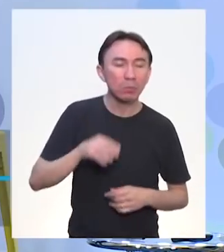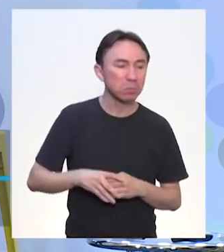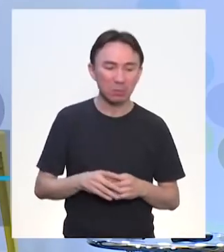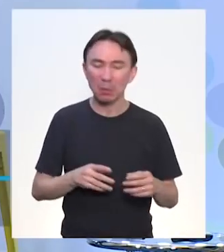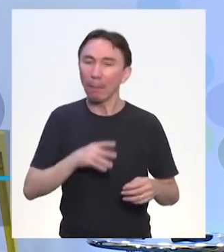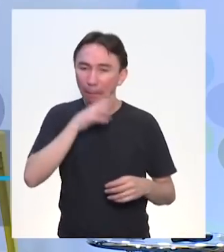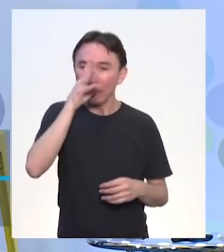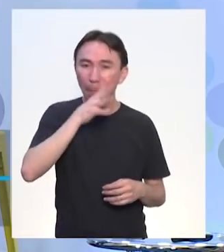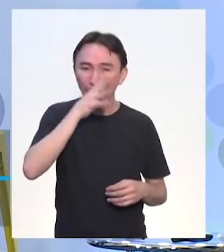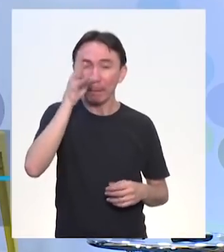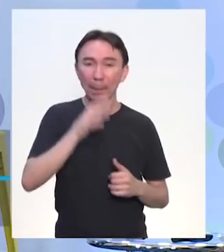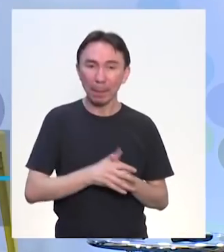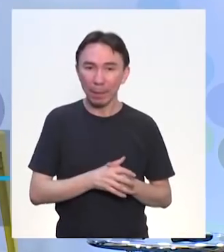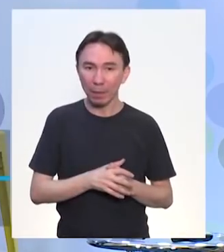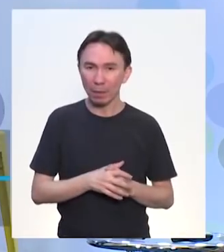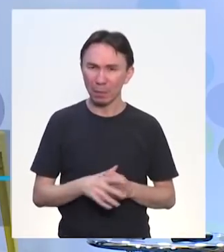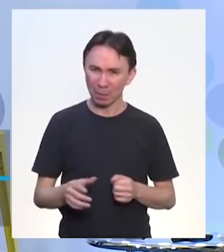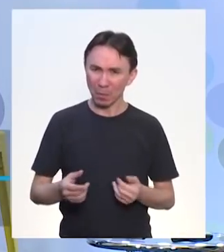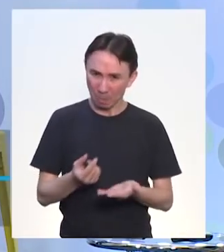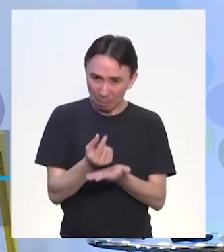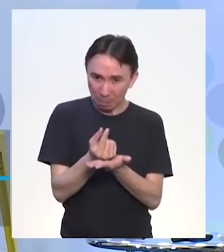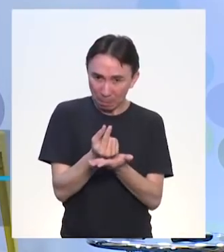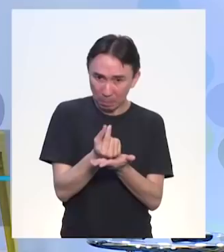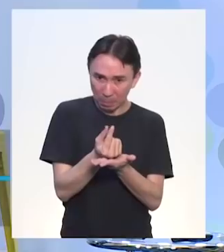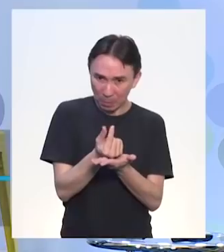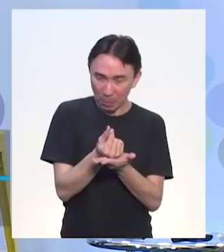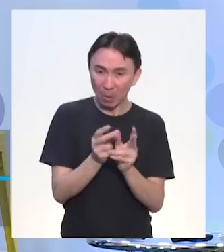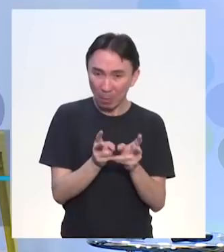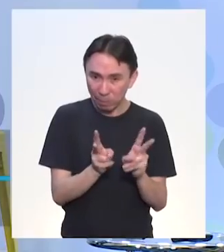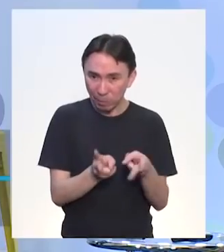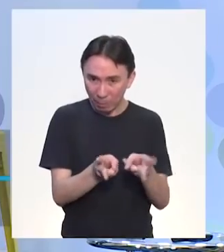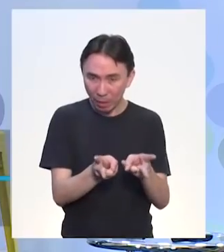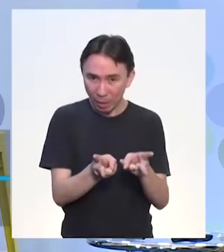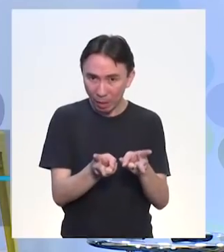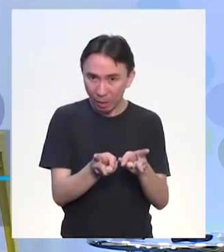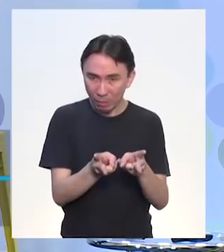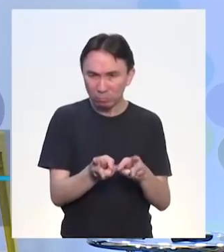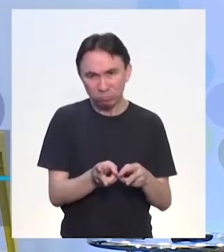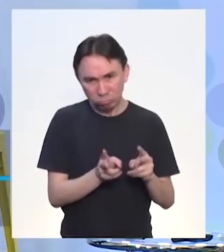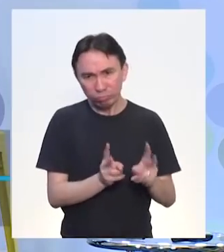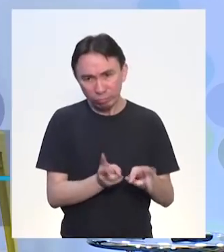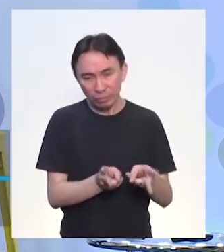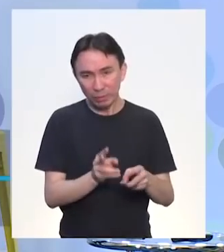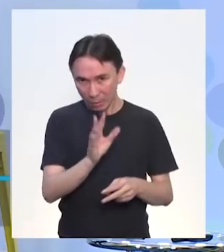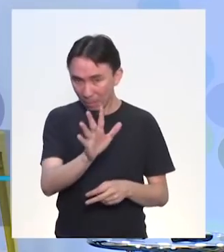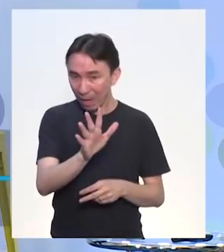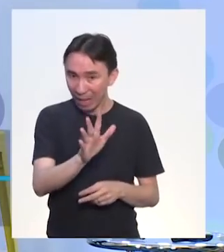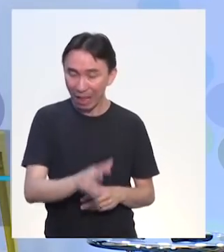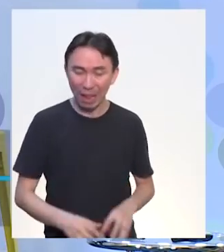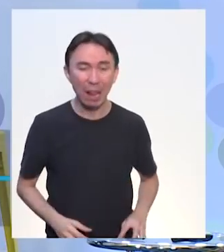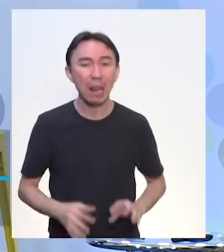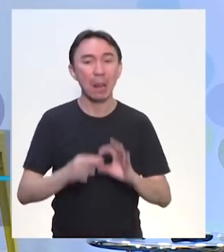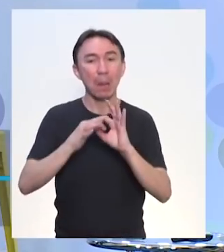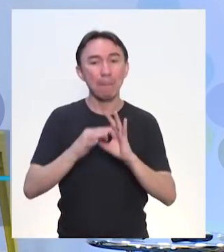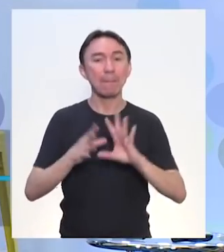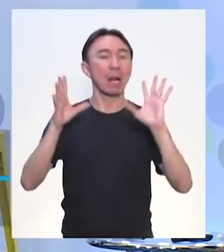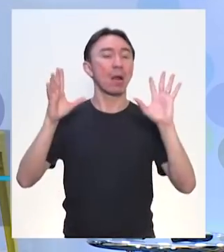capitalismo? Ele manteve o capitalismo, mas não o capitalismo liberal que estava em voga desde o século